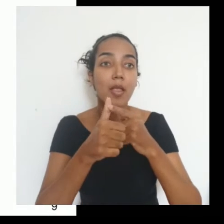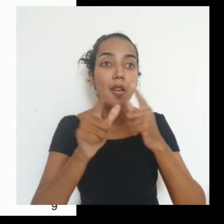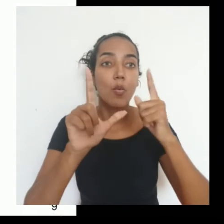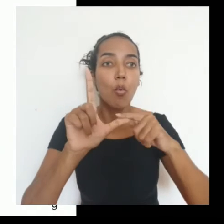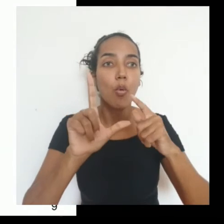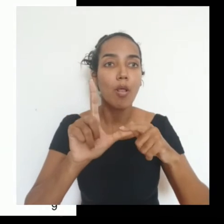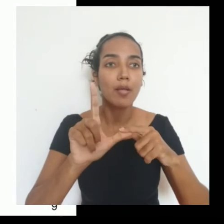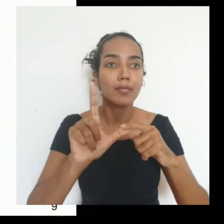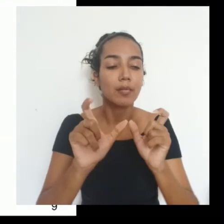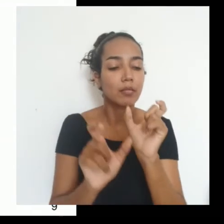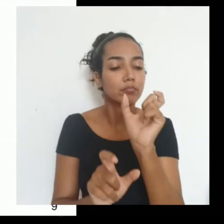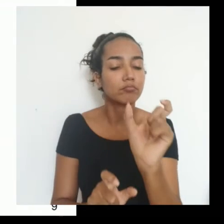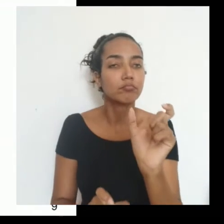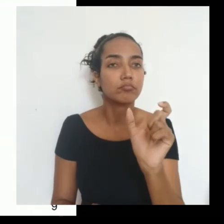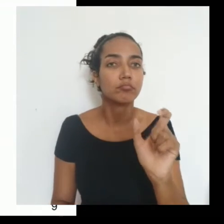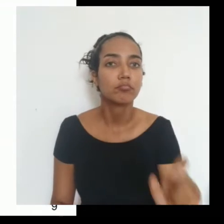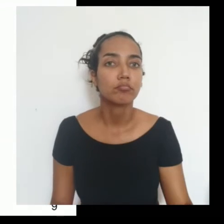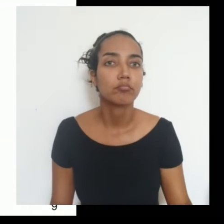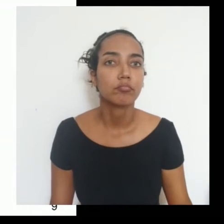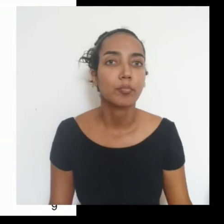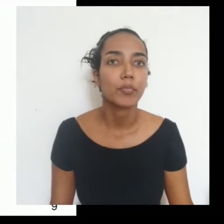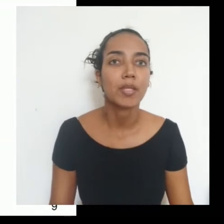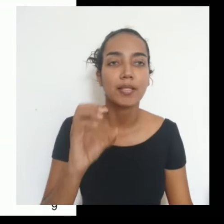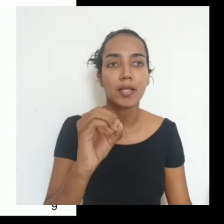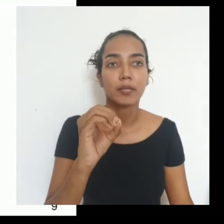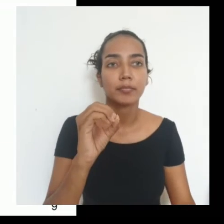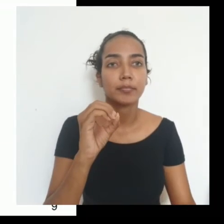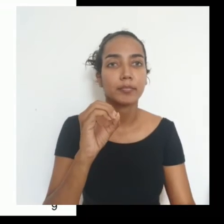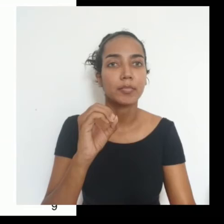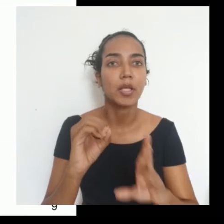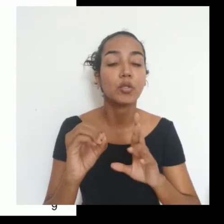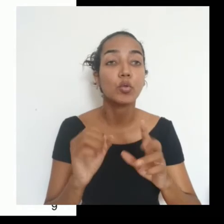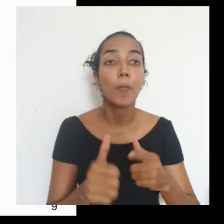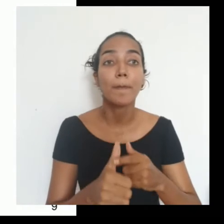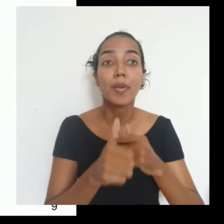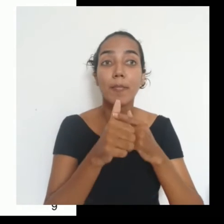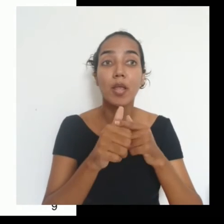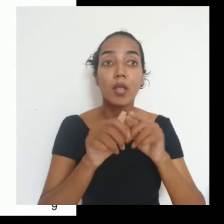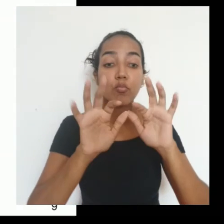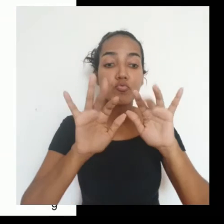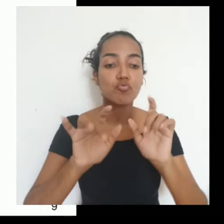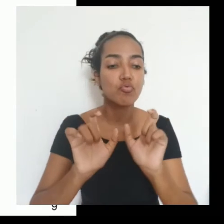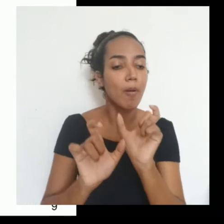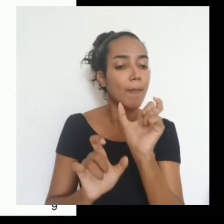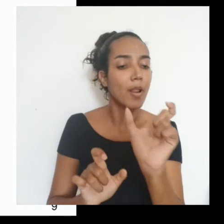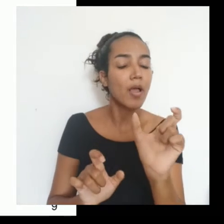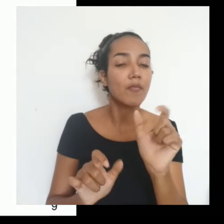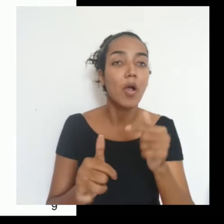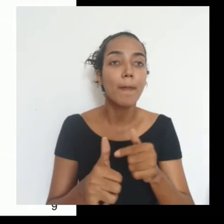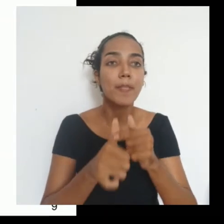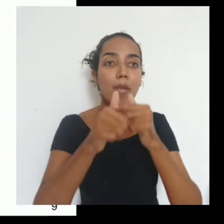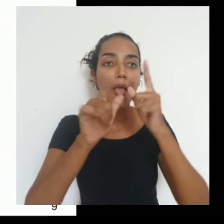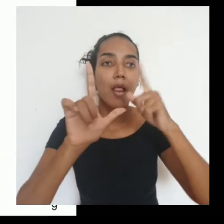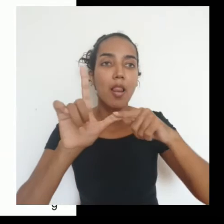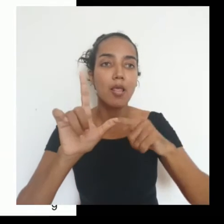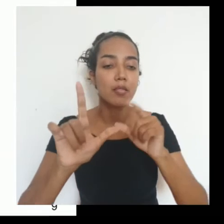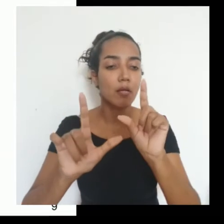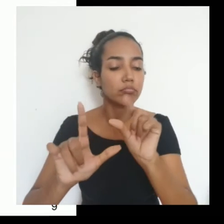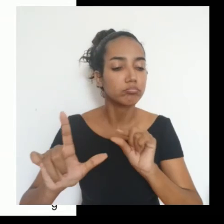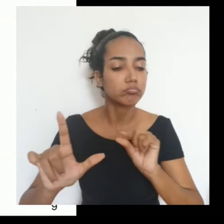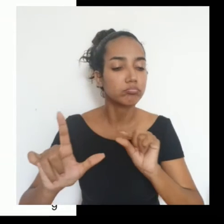teclado .charette 0 me retorna o primeiro caractere que o cara digitou. Se o cara digitou uma palavra grande, eu só pego o primeiro caractere. Boolean